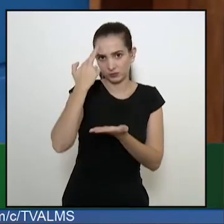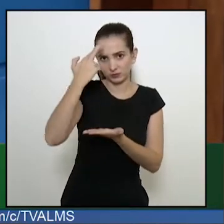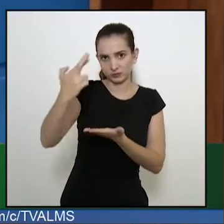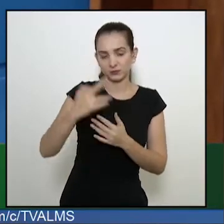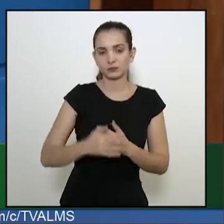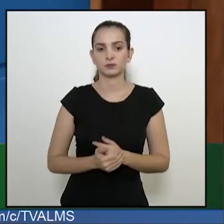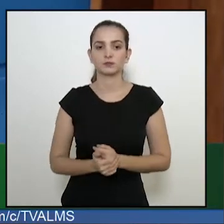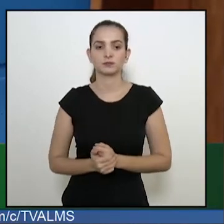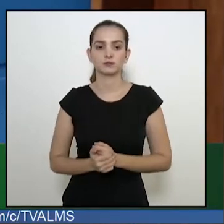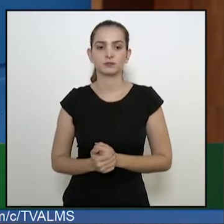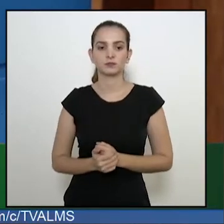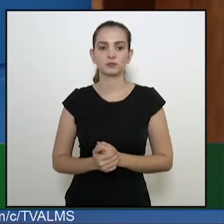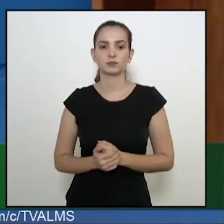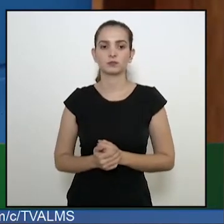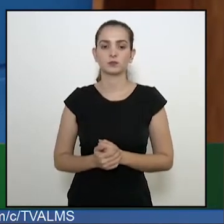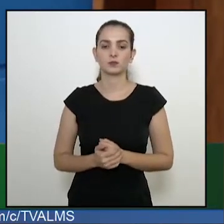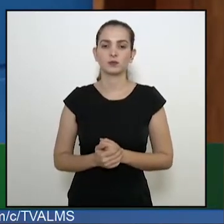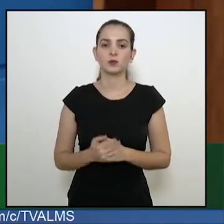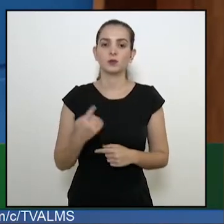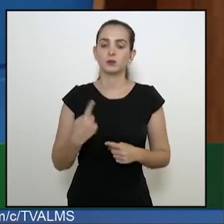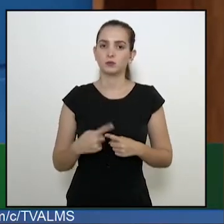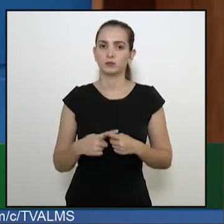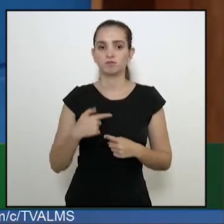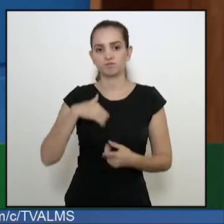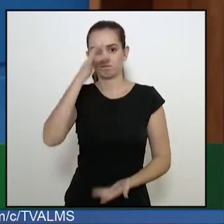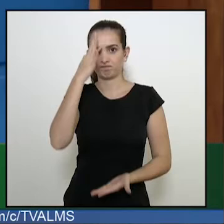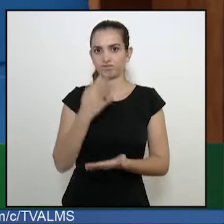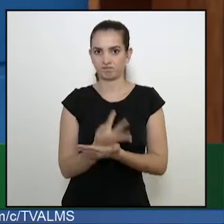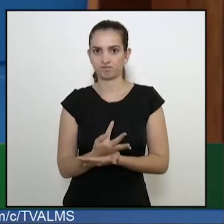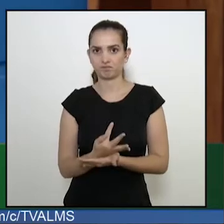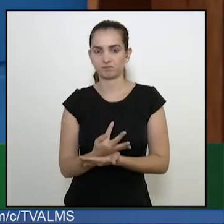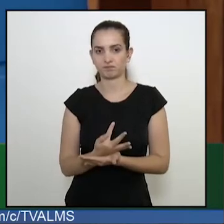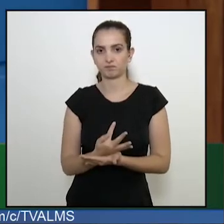Excelência como cristão